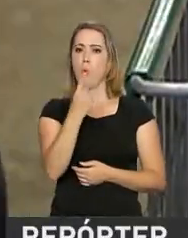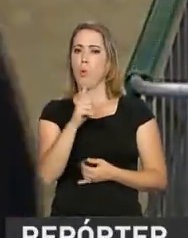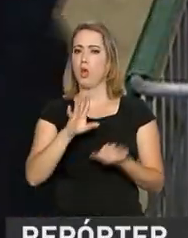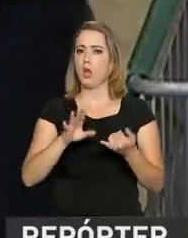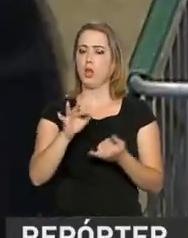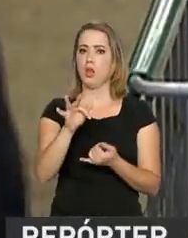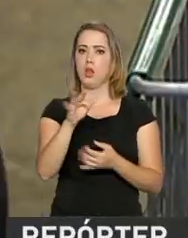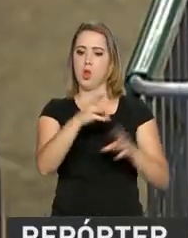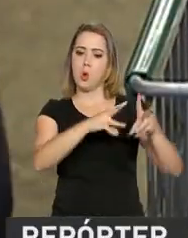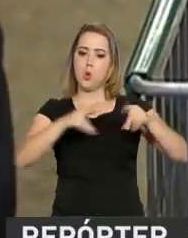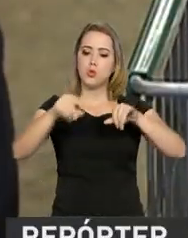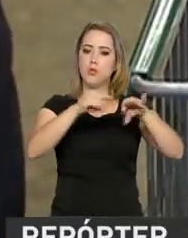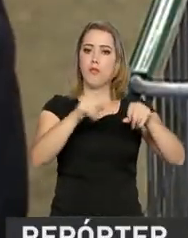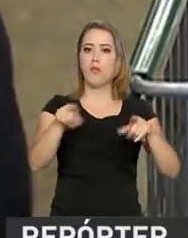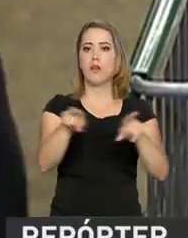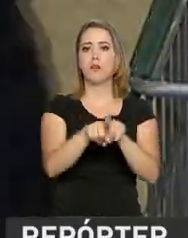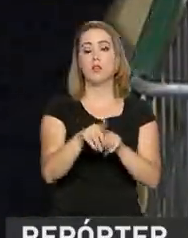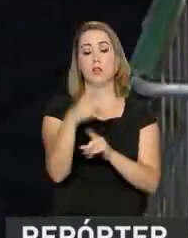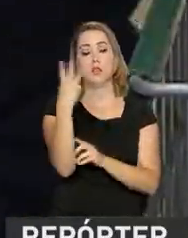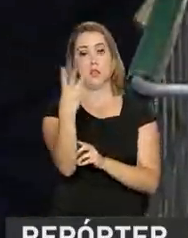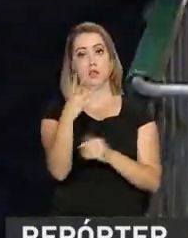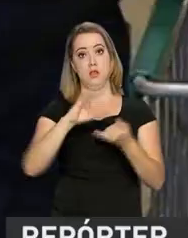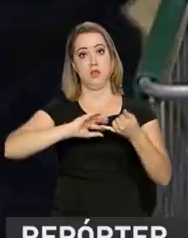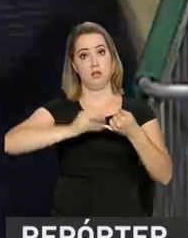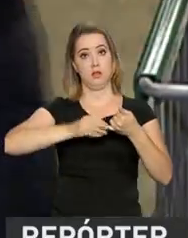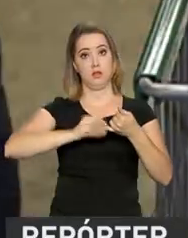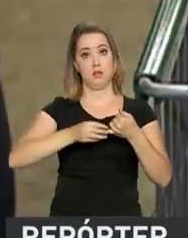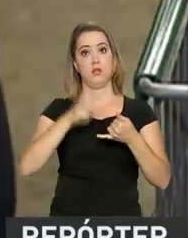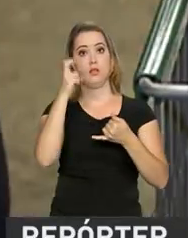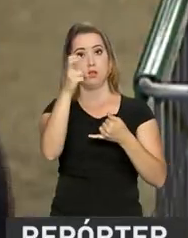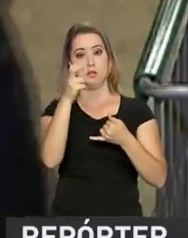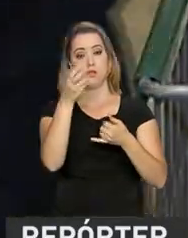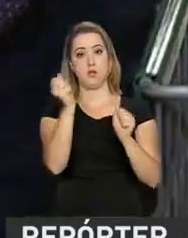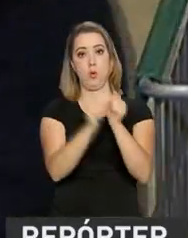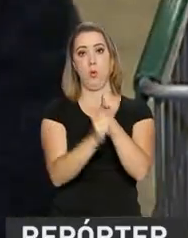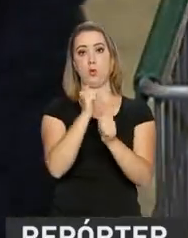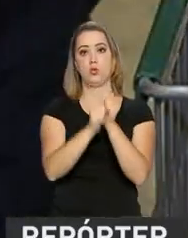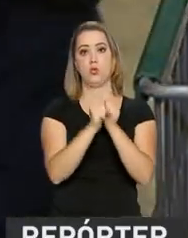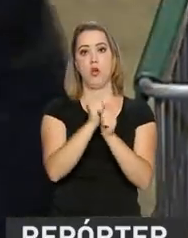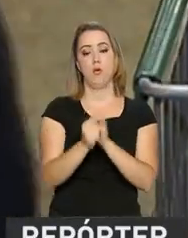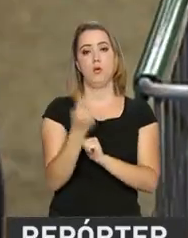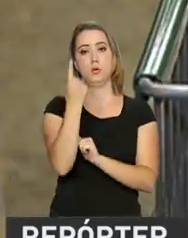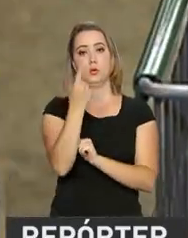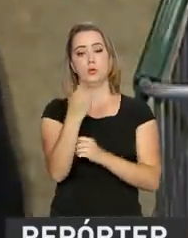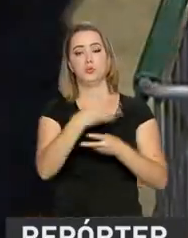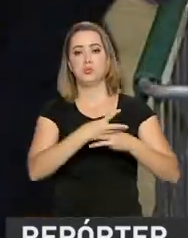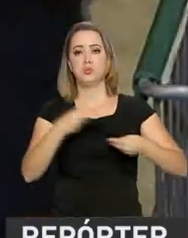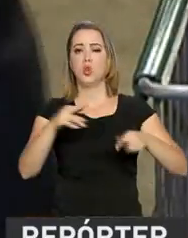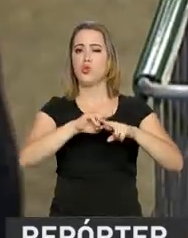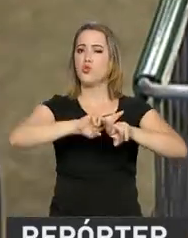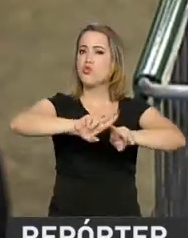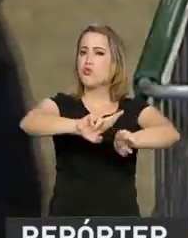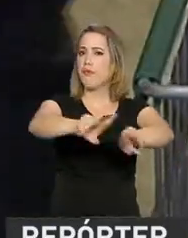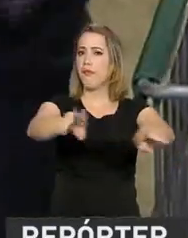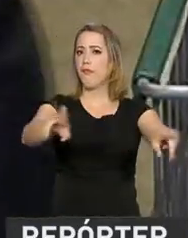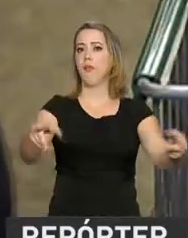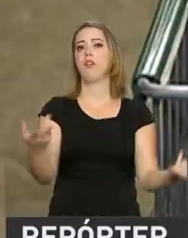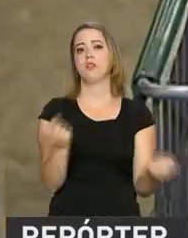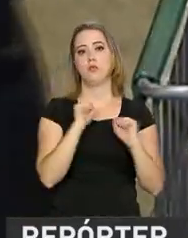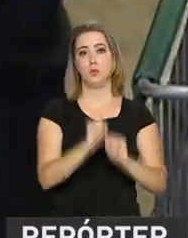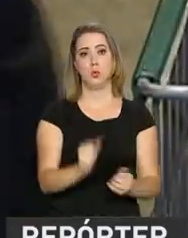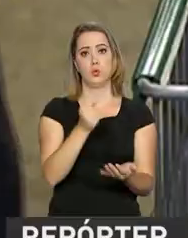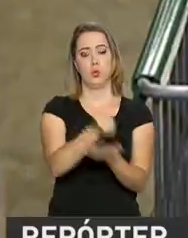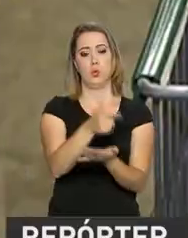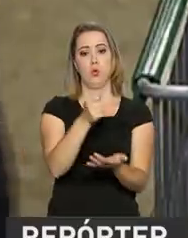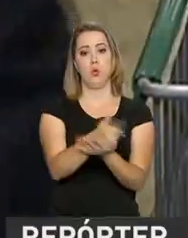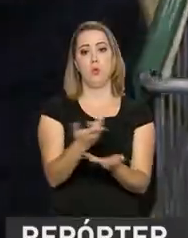farinha de mandioca, 3 quilos de feijão, 5 quilos de arroz, 1 quilo de macarrão, 1 quilo de açúcar, 1 de sal, leite